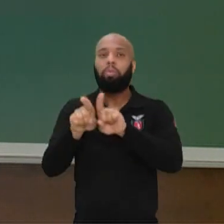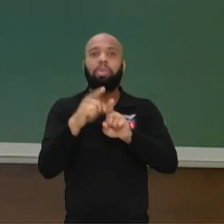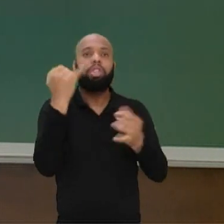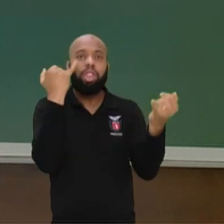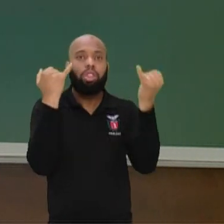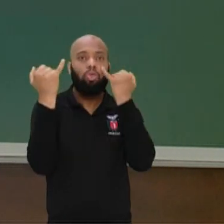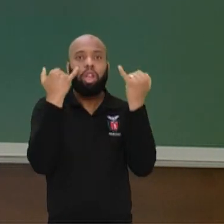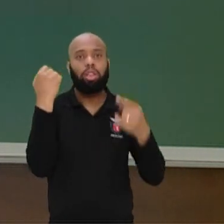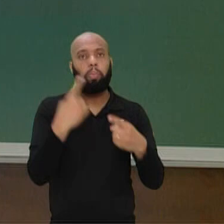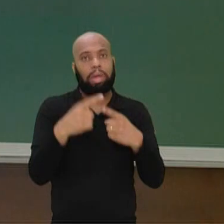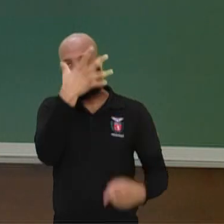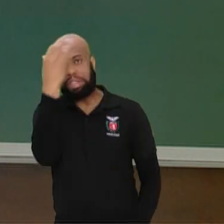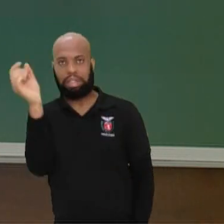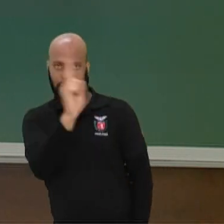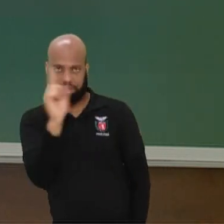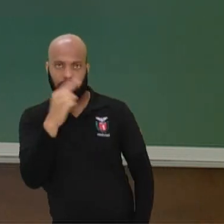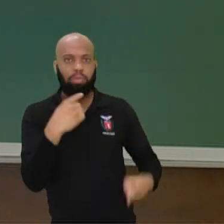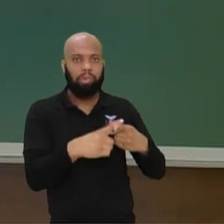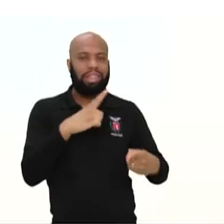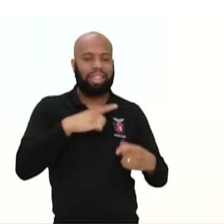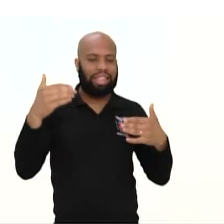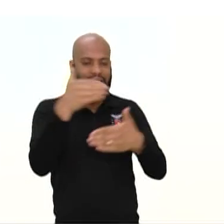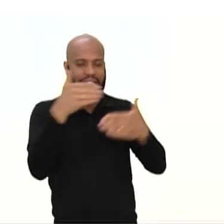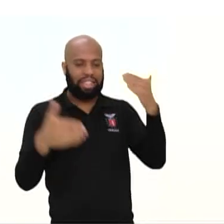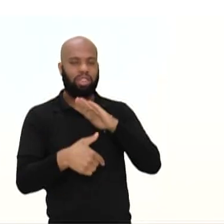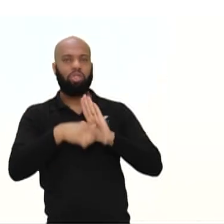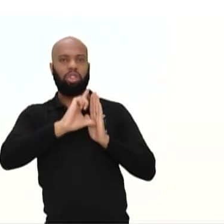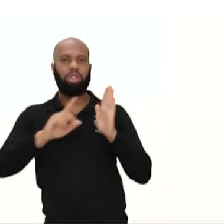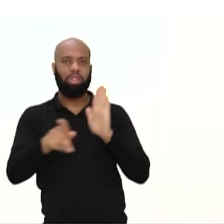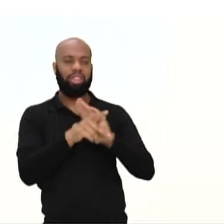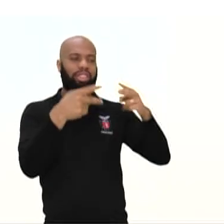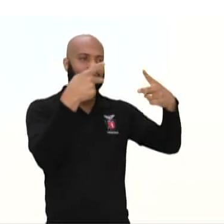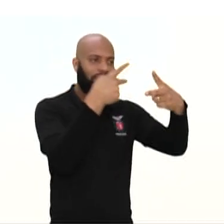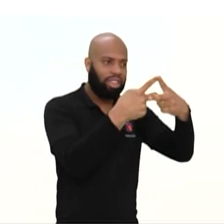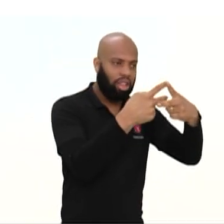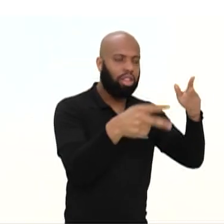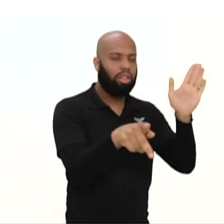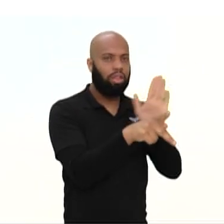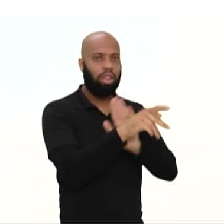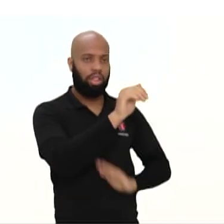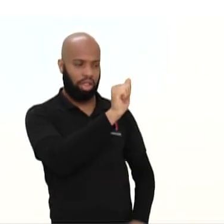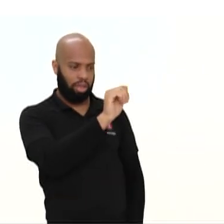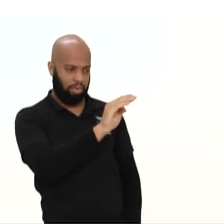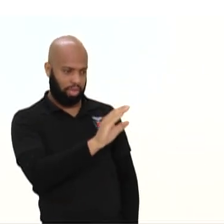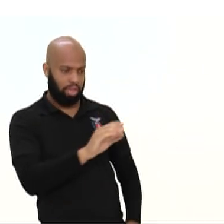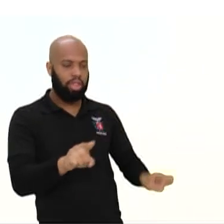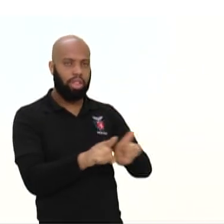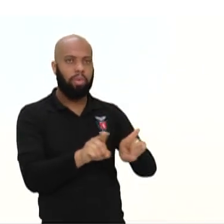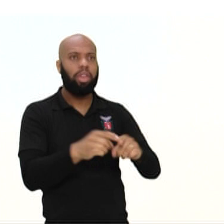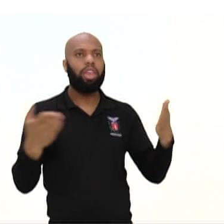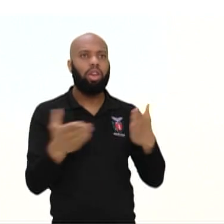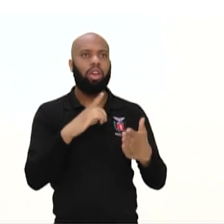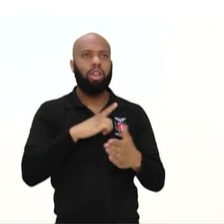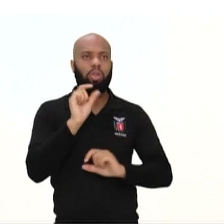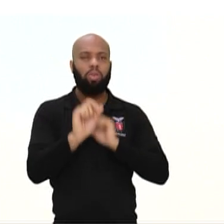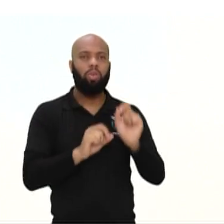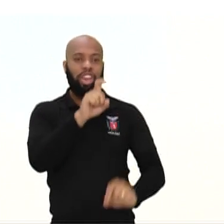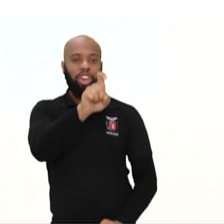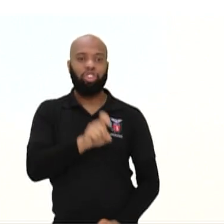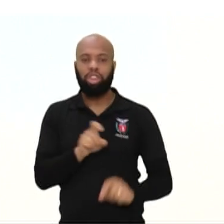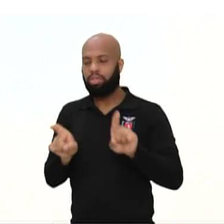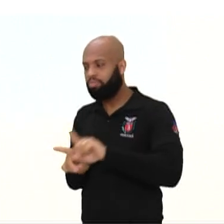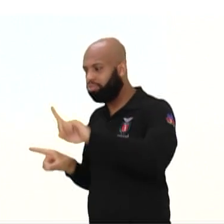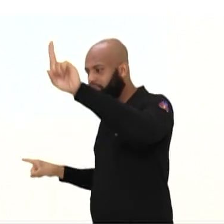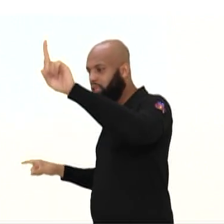para a gente não se esquecer, né? Porque estava no slide anterior, os valores de delta, de a, e de b e de c, para substituir na